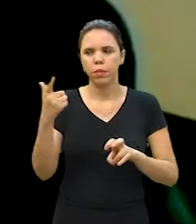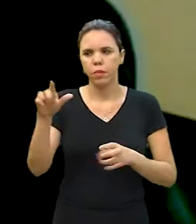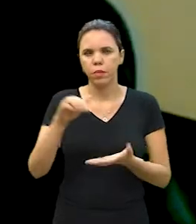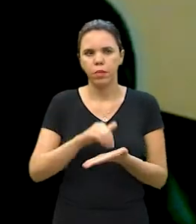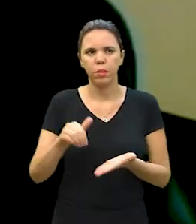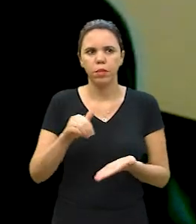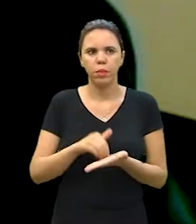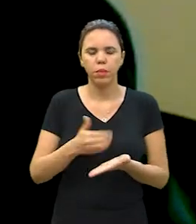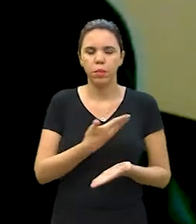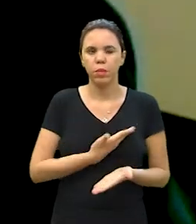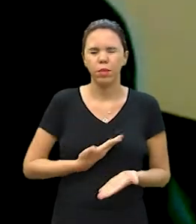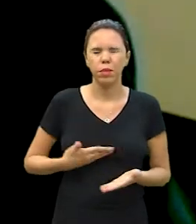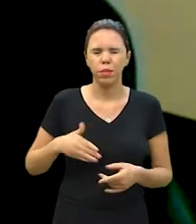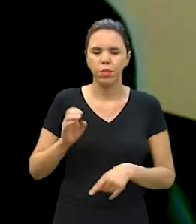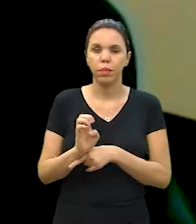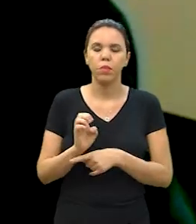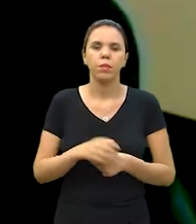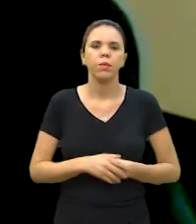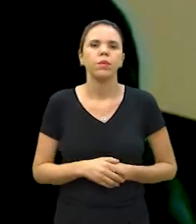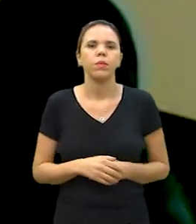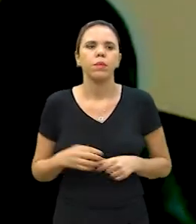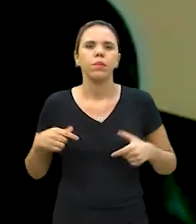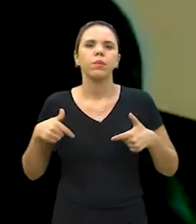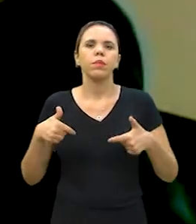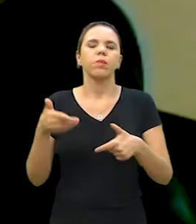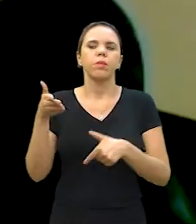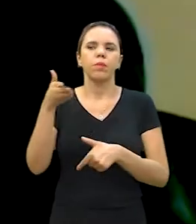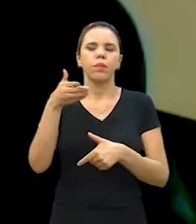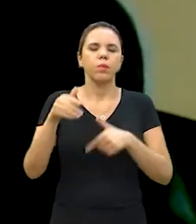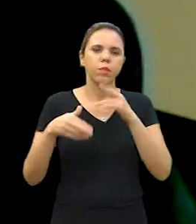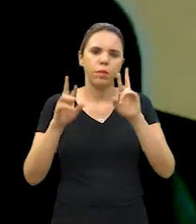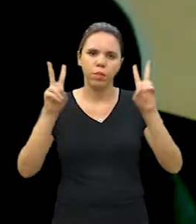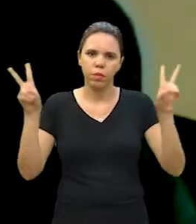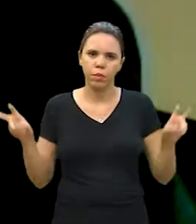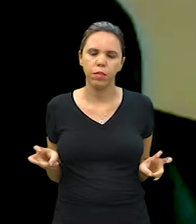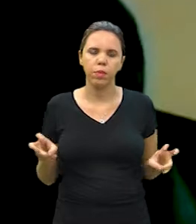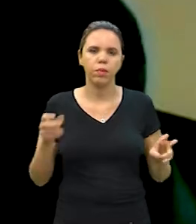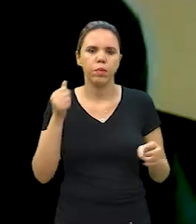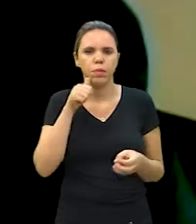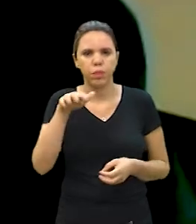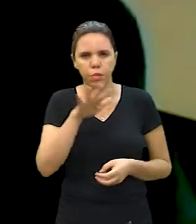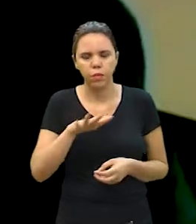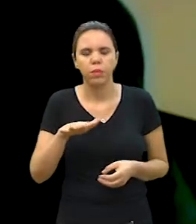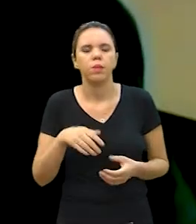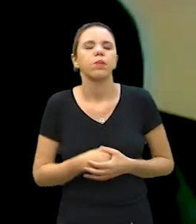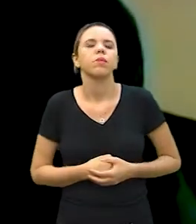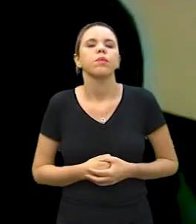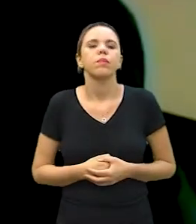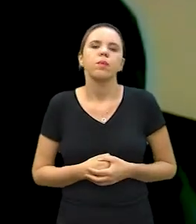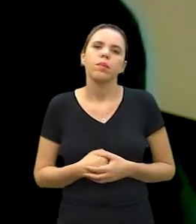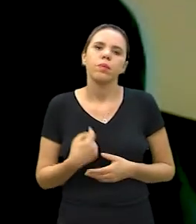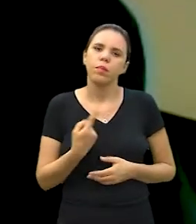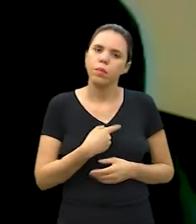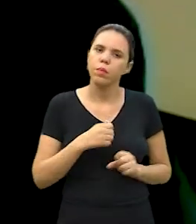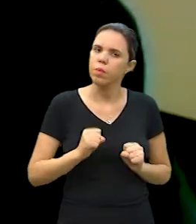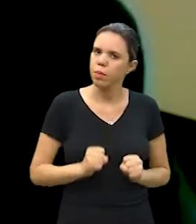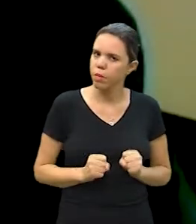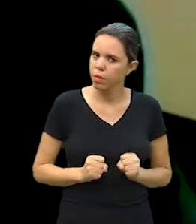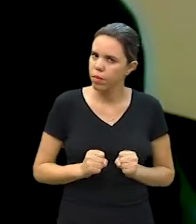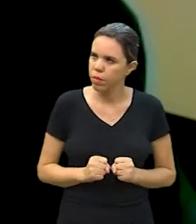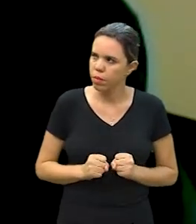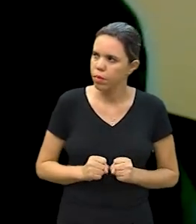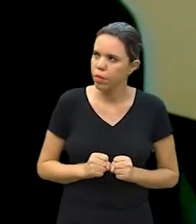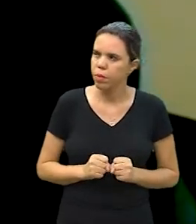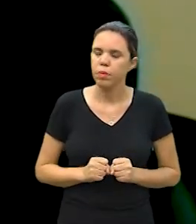outras secretarias do governo do Estado as ações que dizem respeito às mulheres, né? Para que a gente